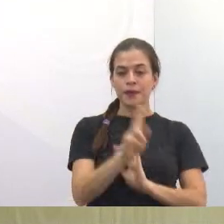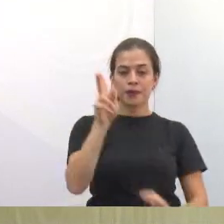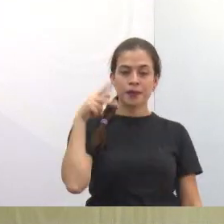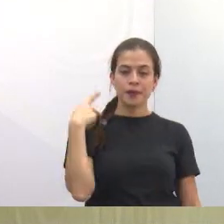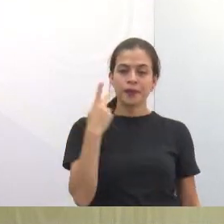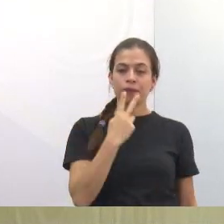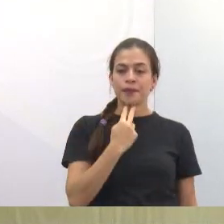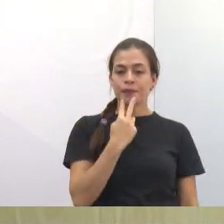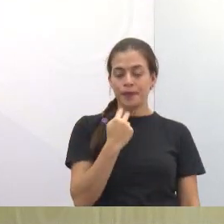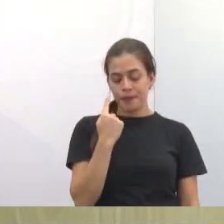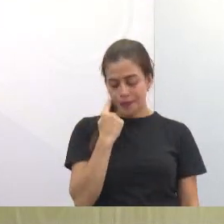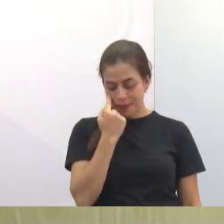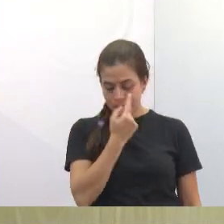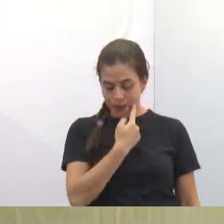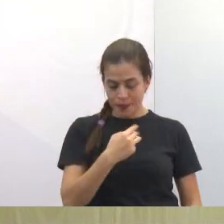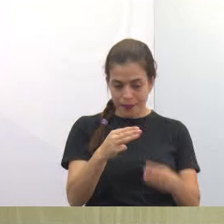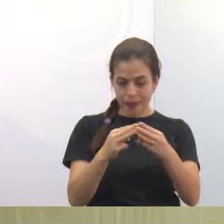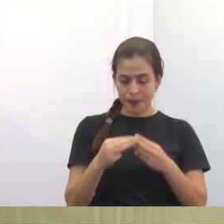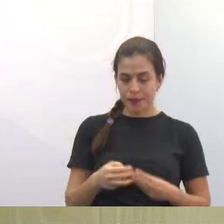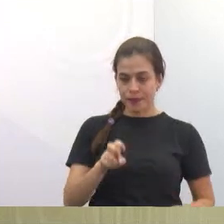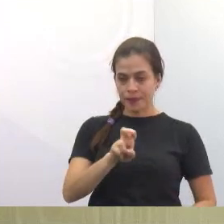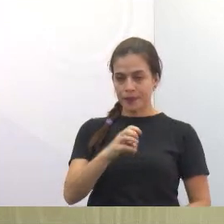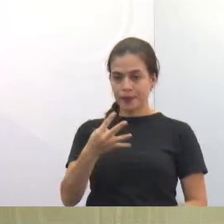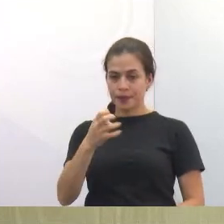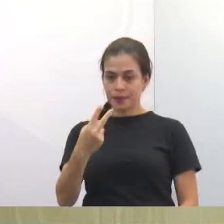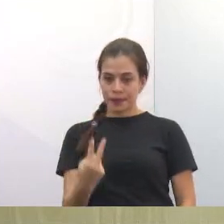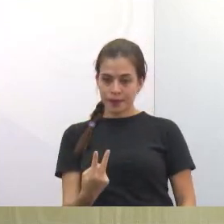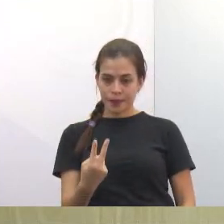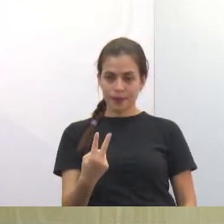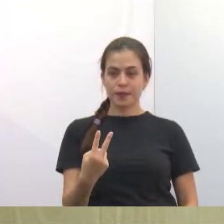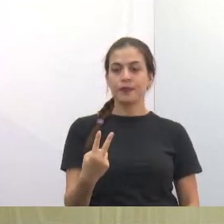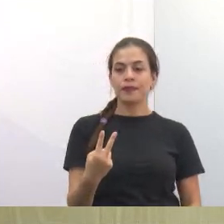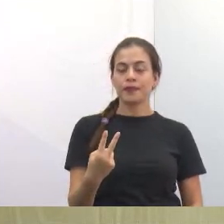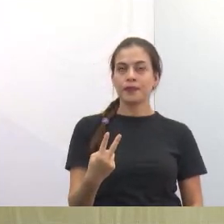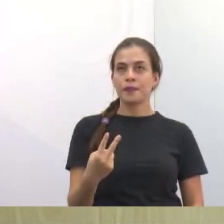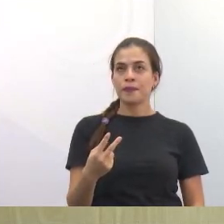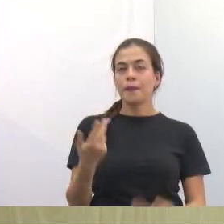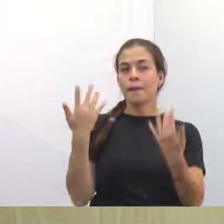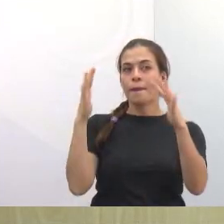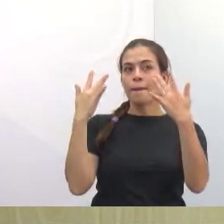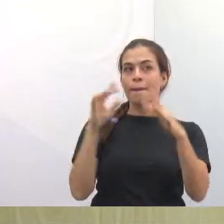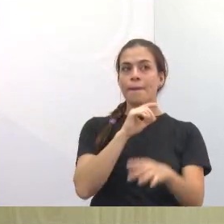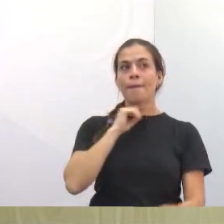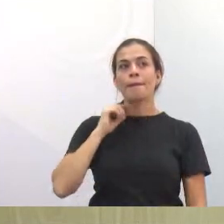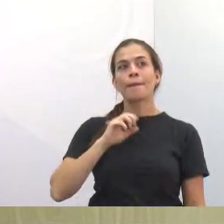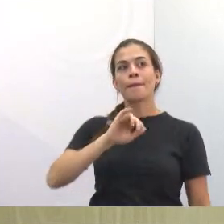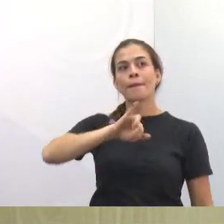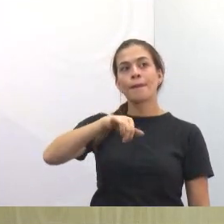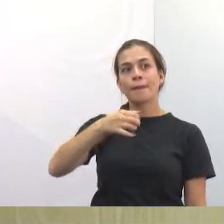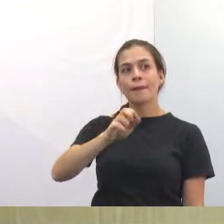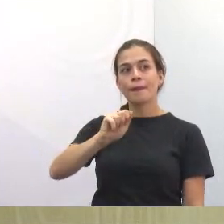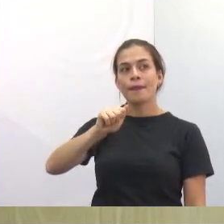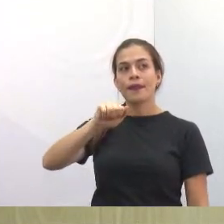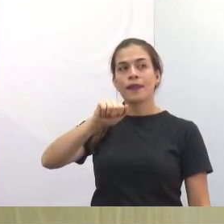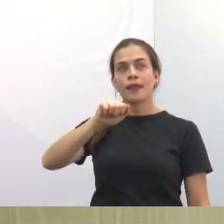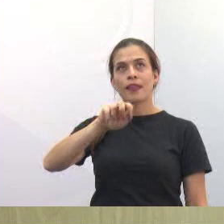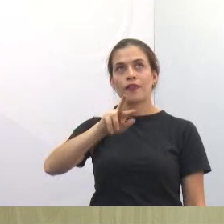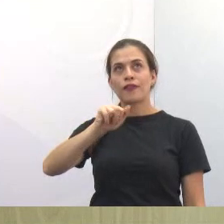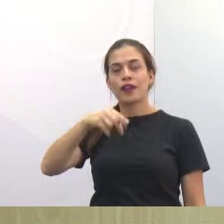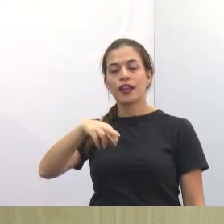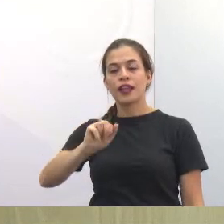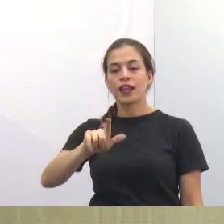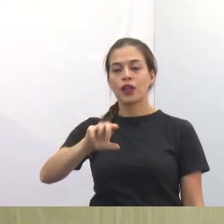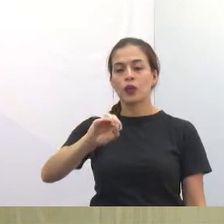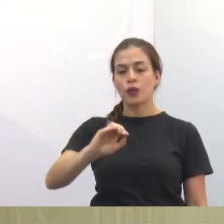Lua. Moção 542. Moção congratulatória ao padre Jevanildo Torres pela missa presidida